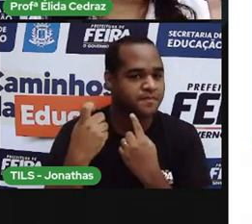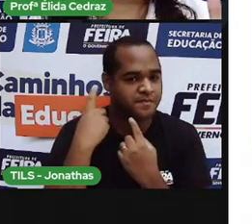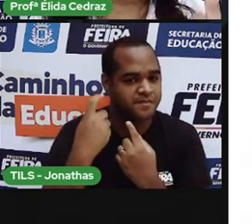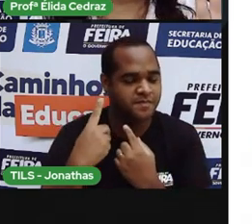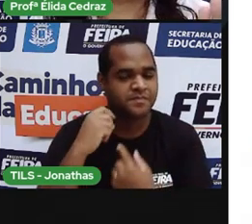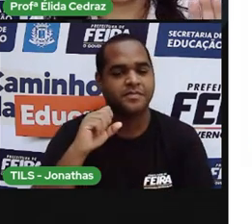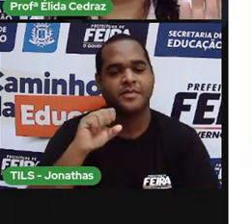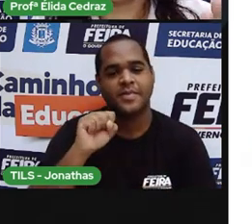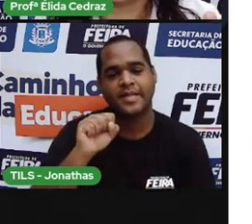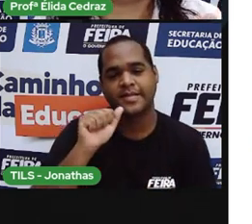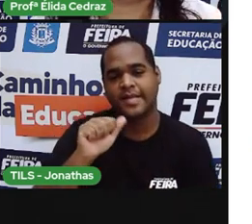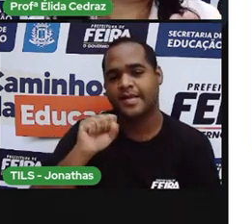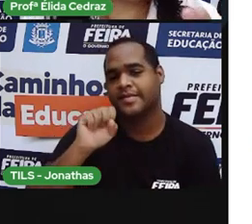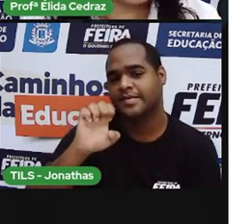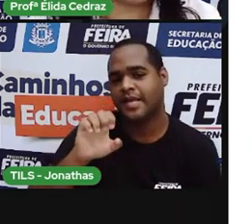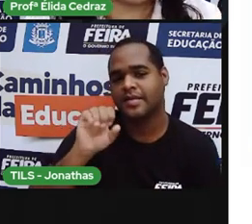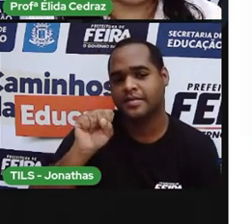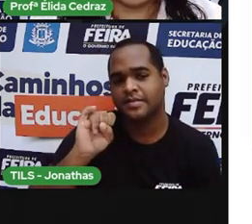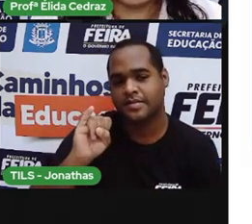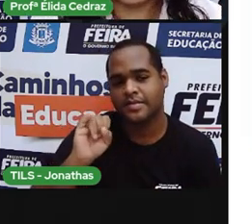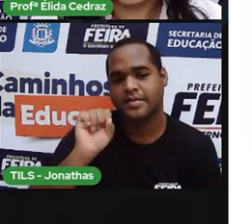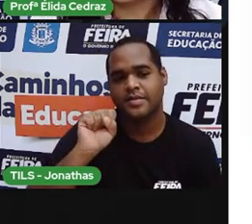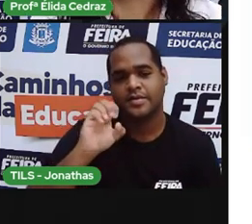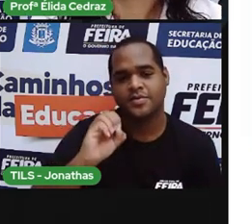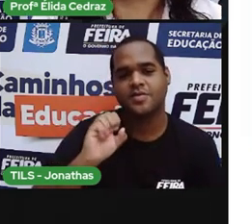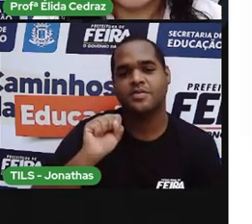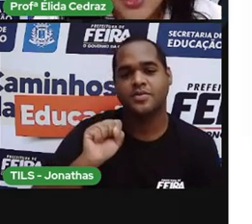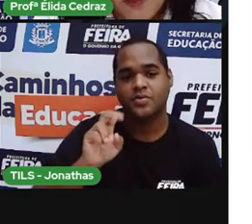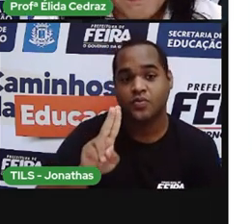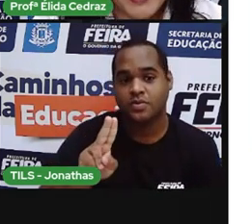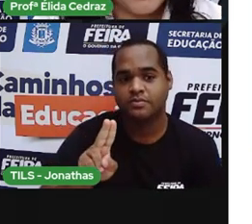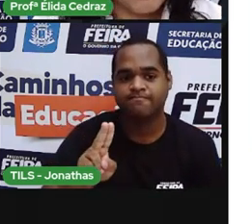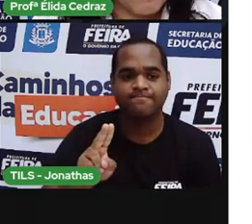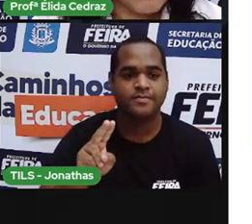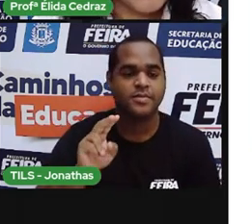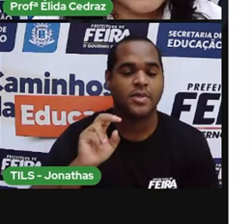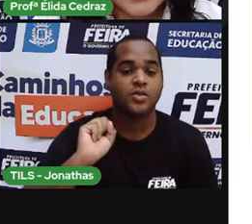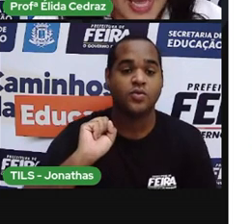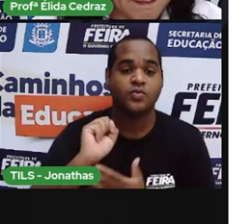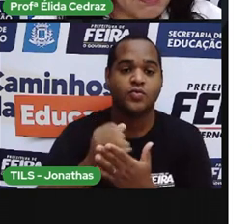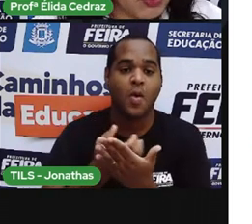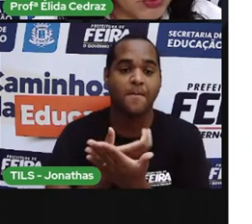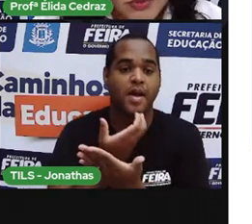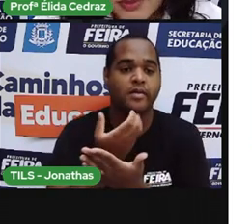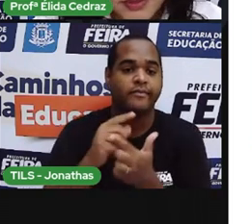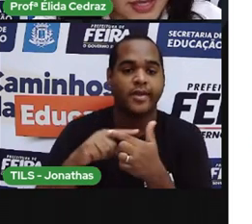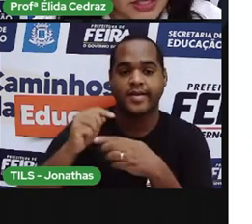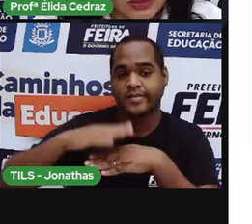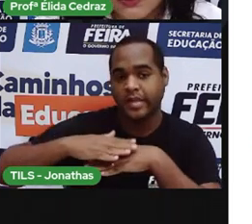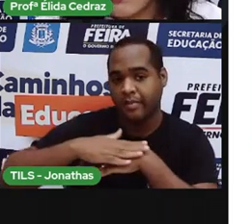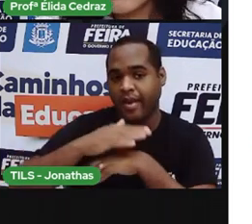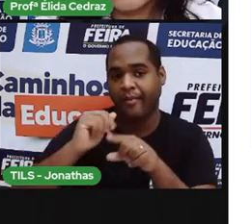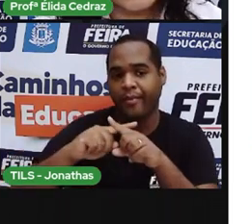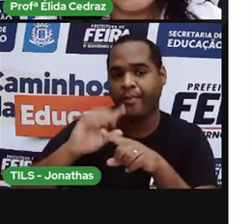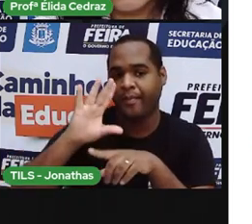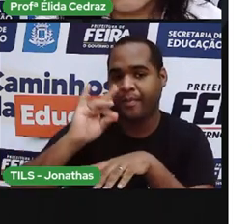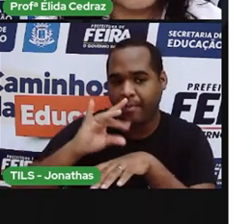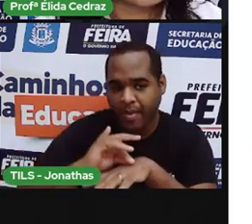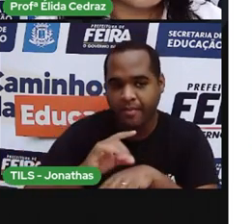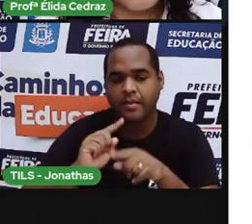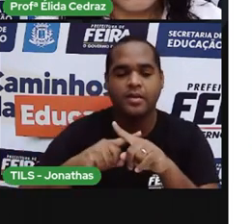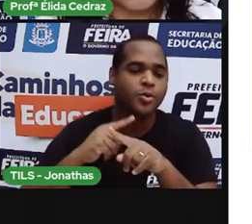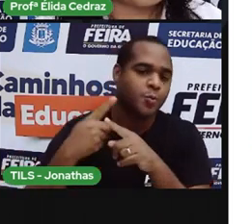se, si, so, su. Tipo, sopa, sapo, selo,